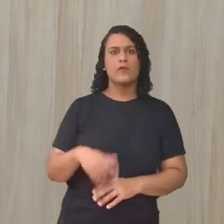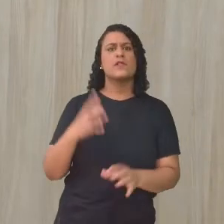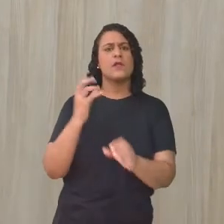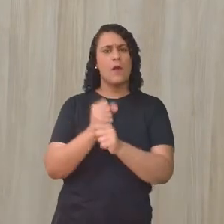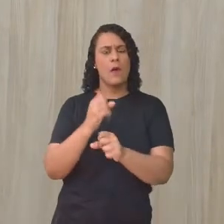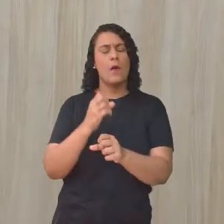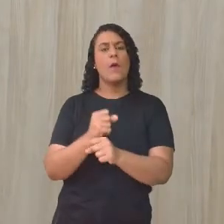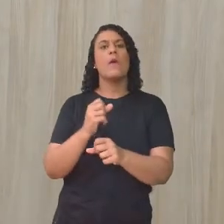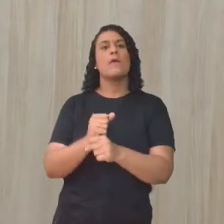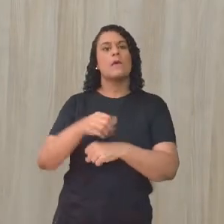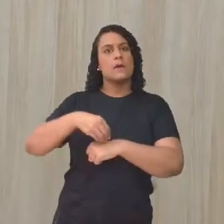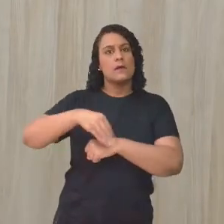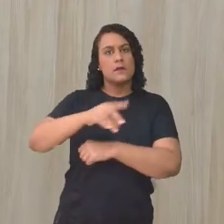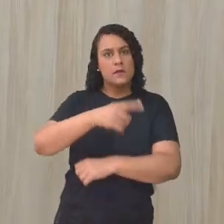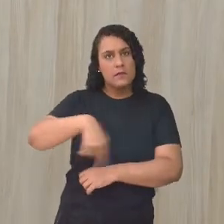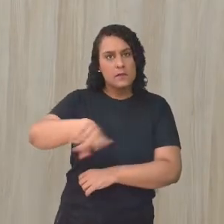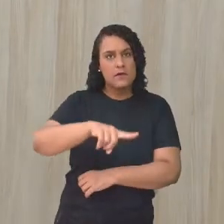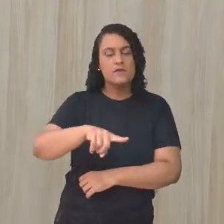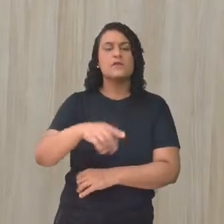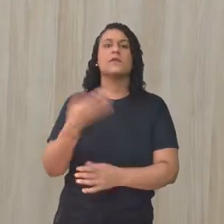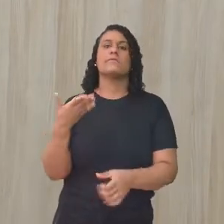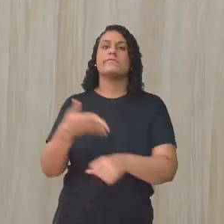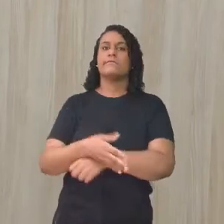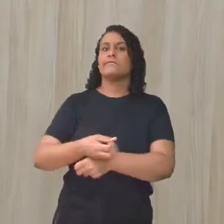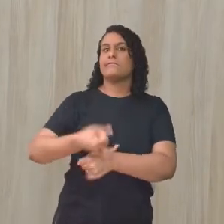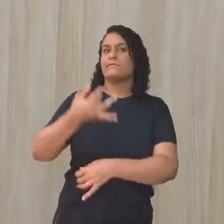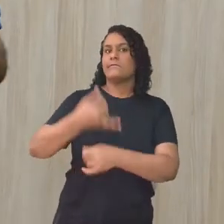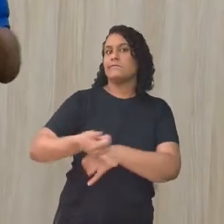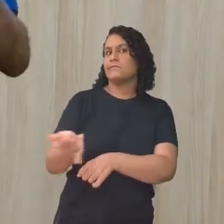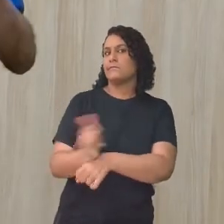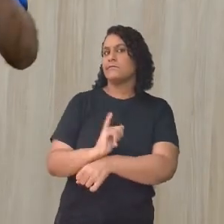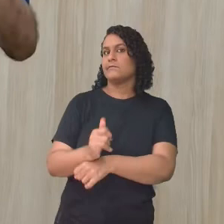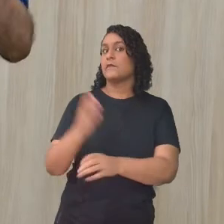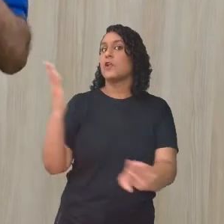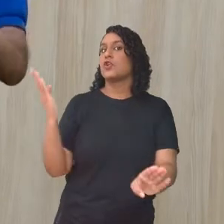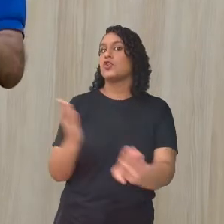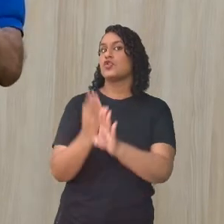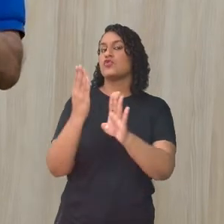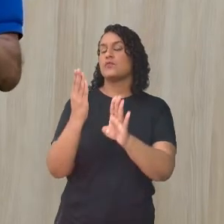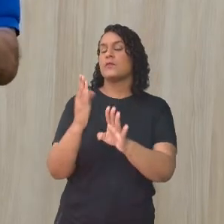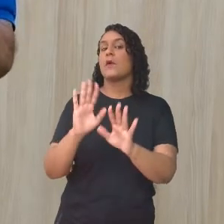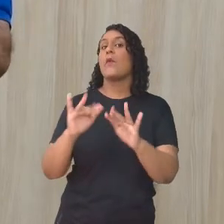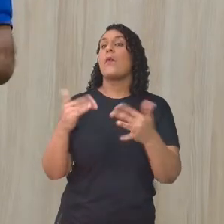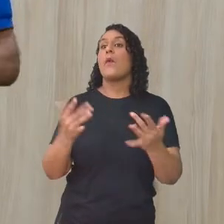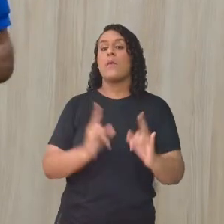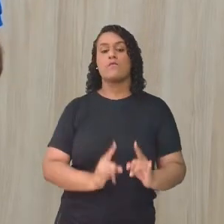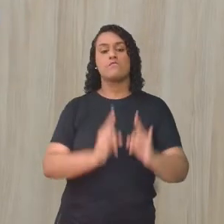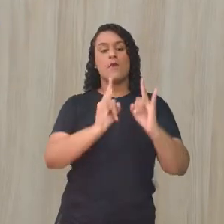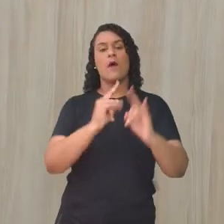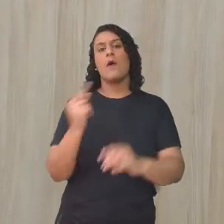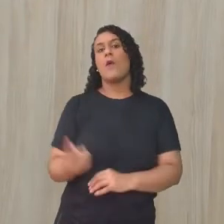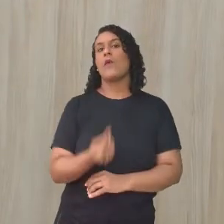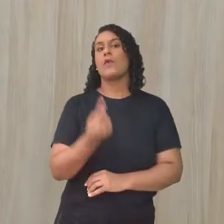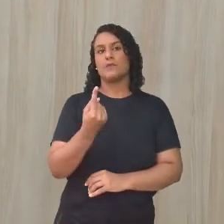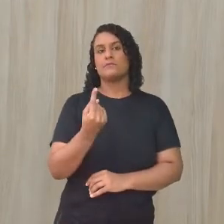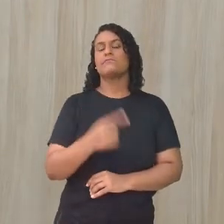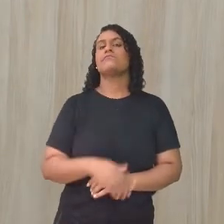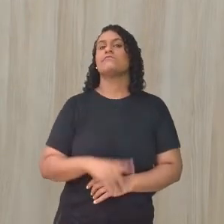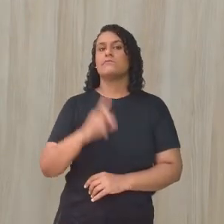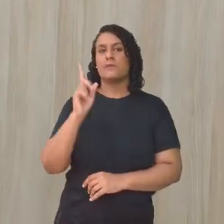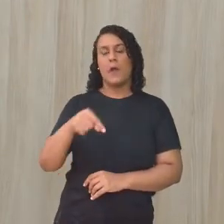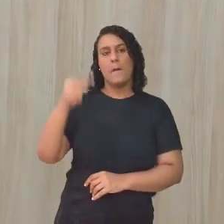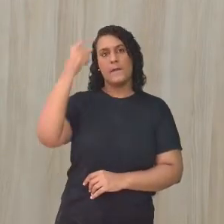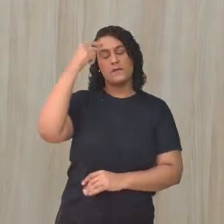deixando para vocês colocar no comentário do YouTube e descobrir qual é a altura do prédio. Foi o pensamento de